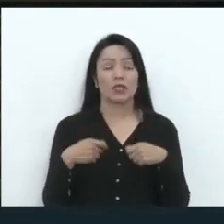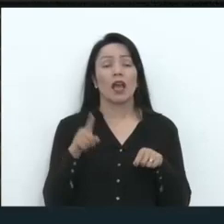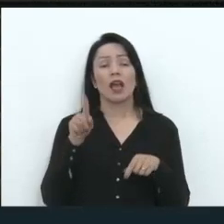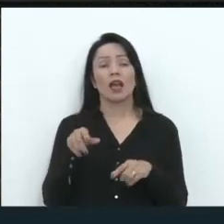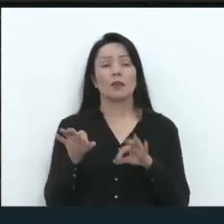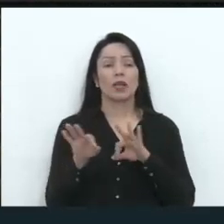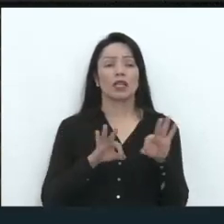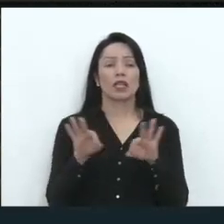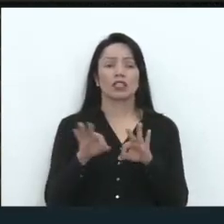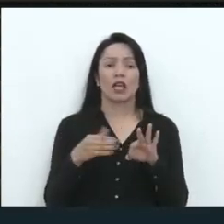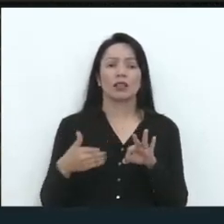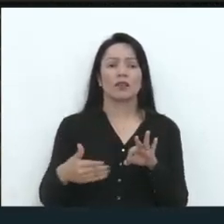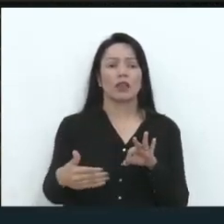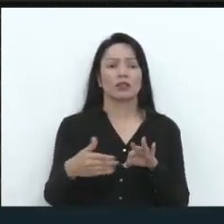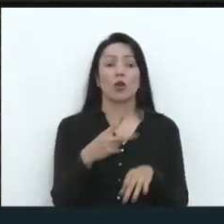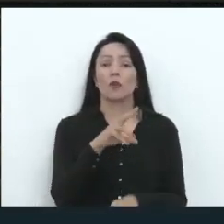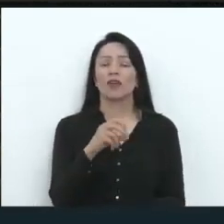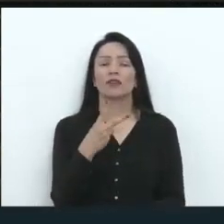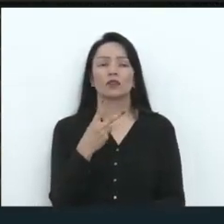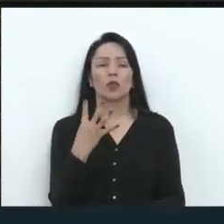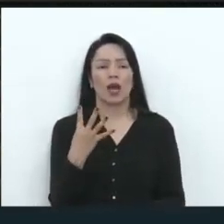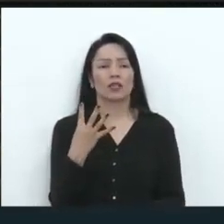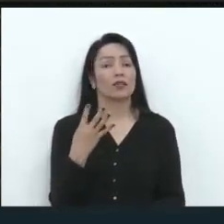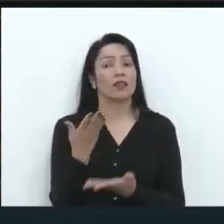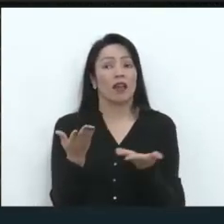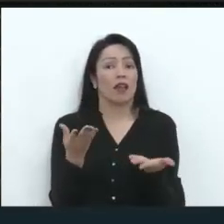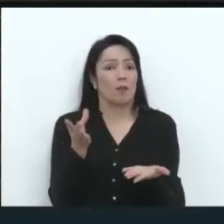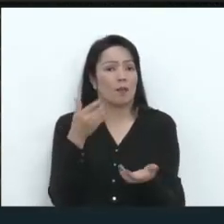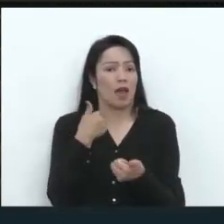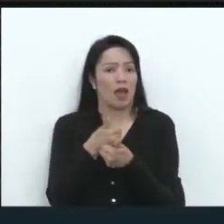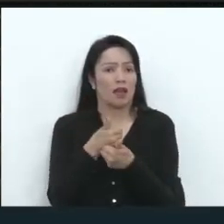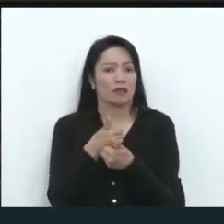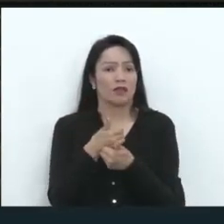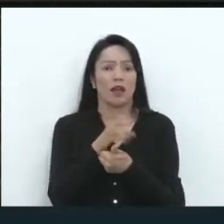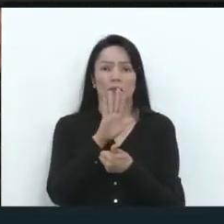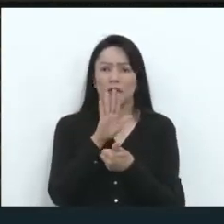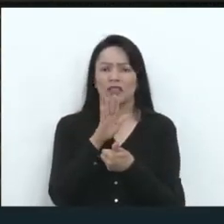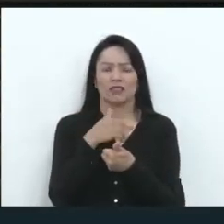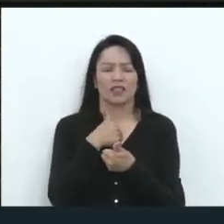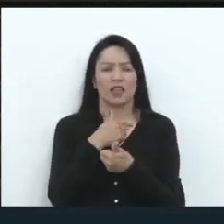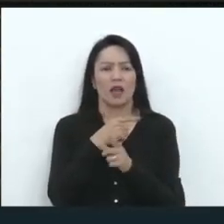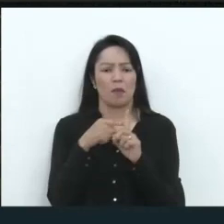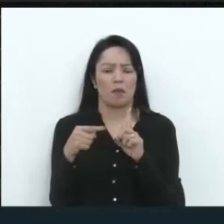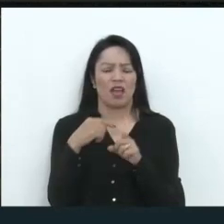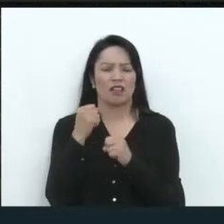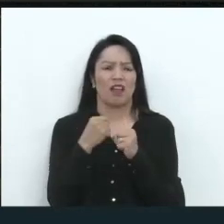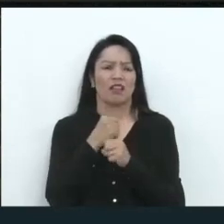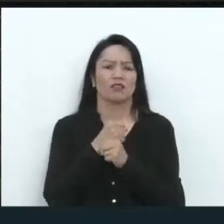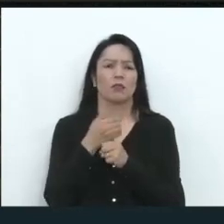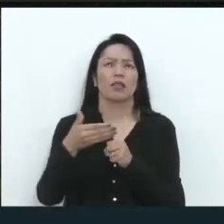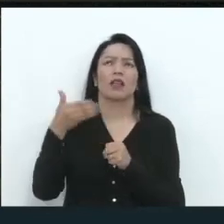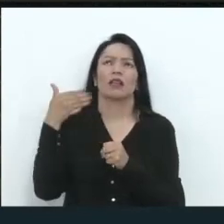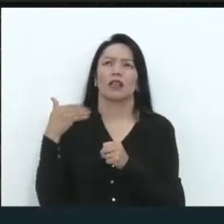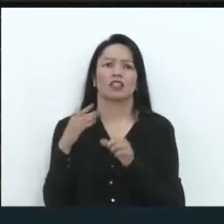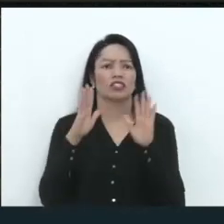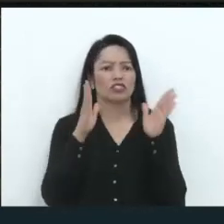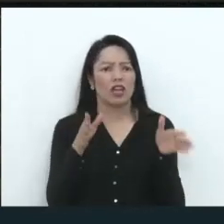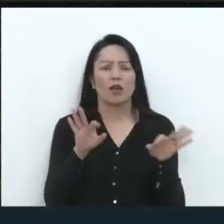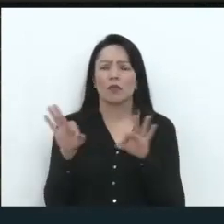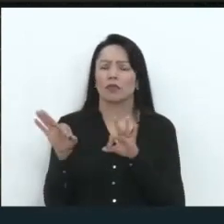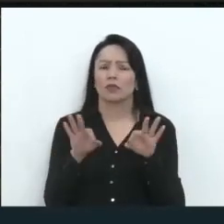na frente. 2024 já está aí, mas meio deste ano para trás já era para estar